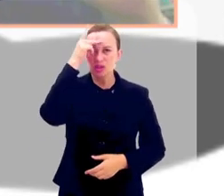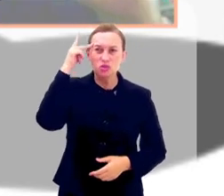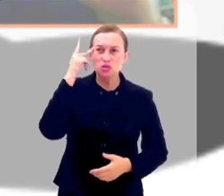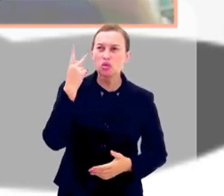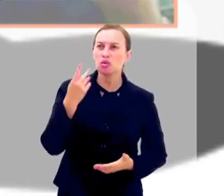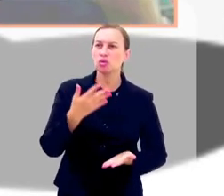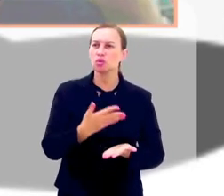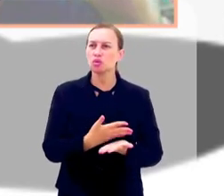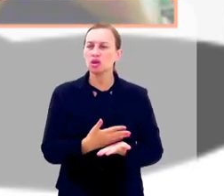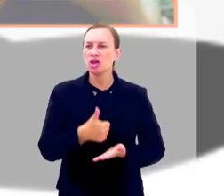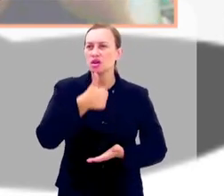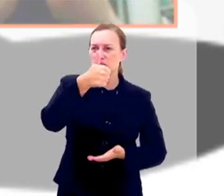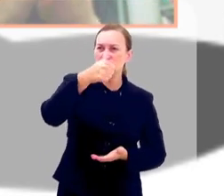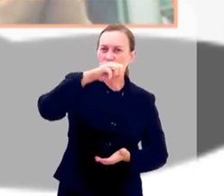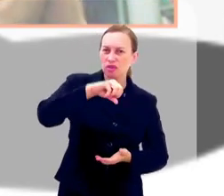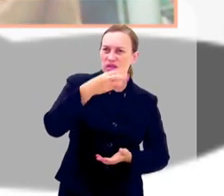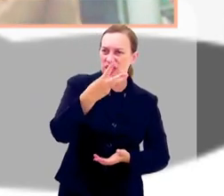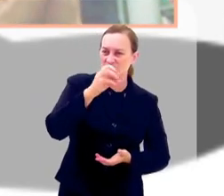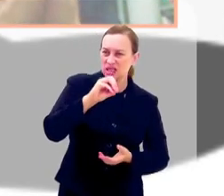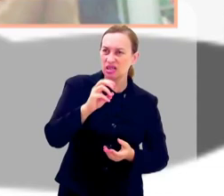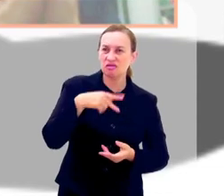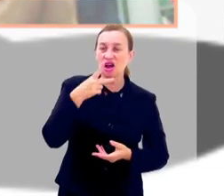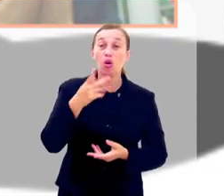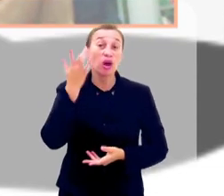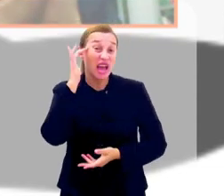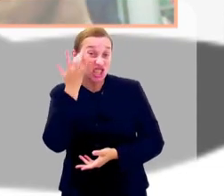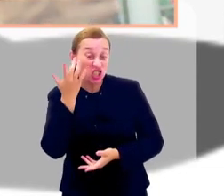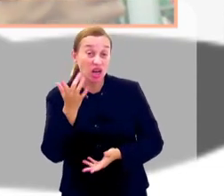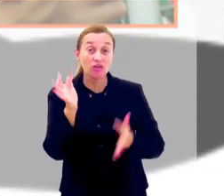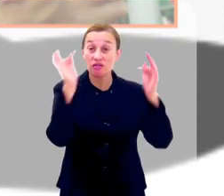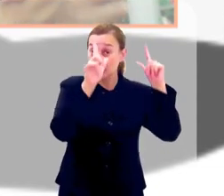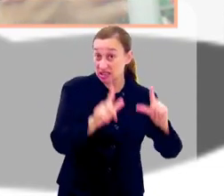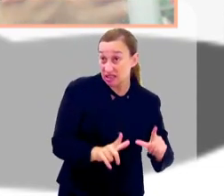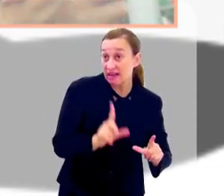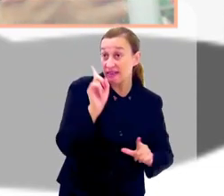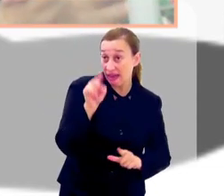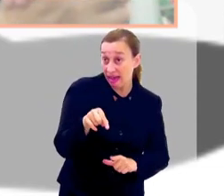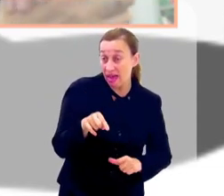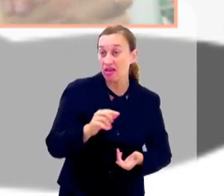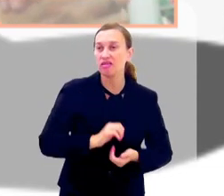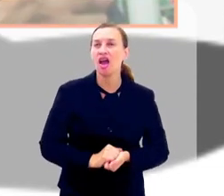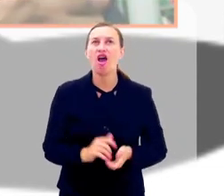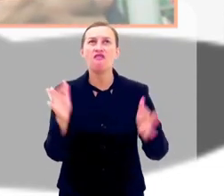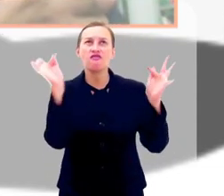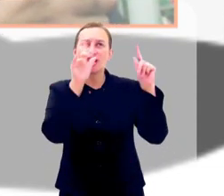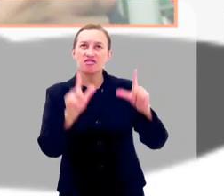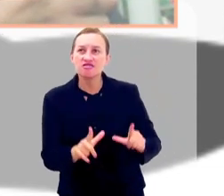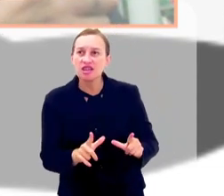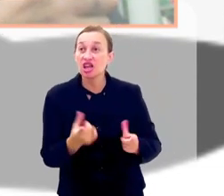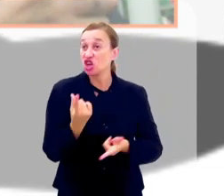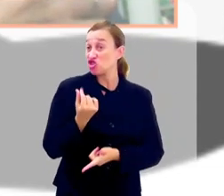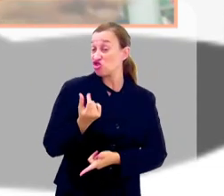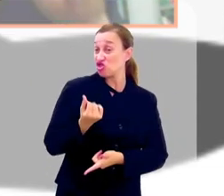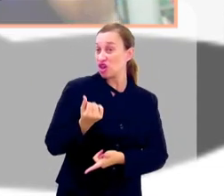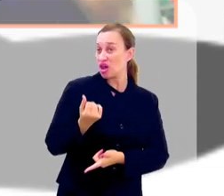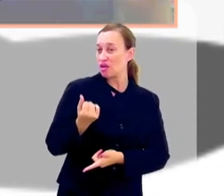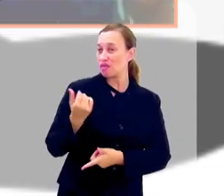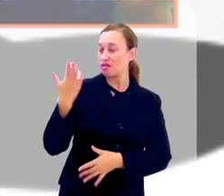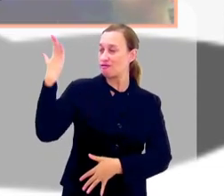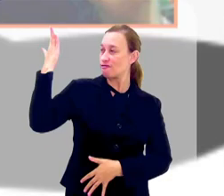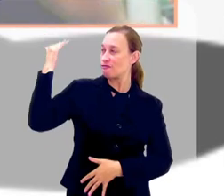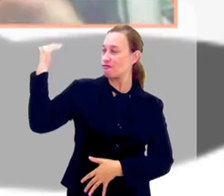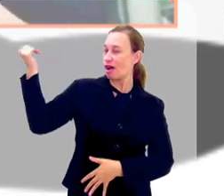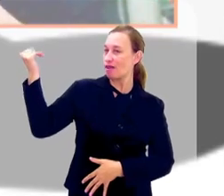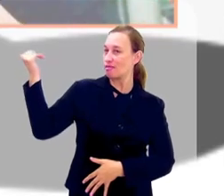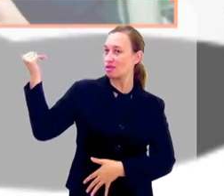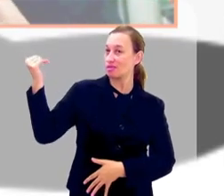quando as pessoas começaram lá em 1930 a dizer o que elas achavam que é felicidade, felicidade era dinheiro e